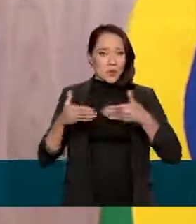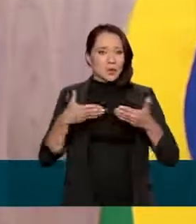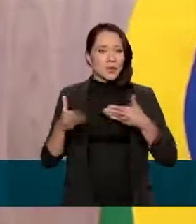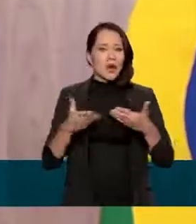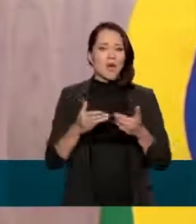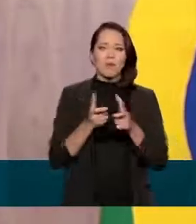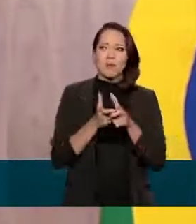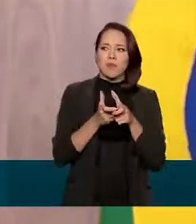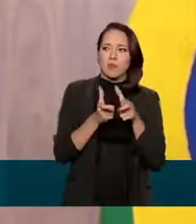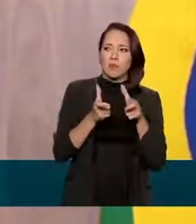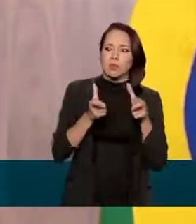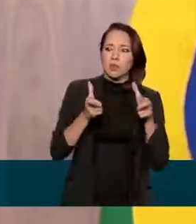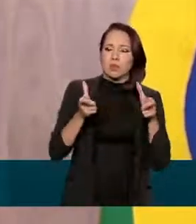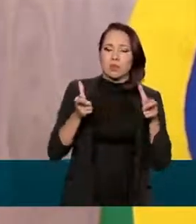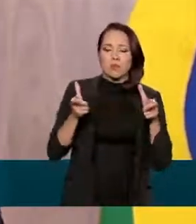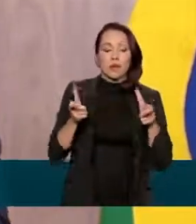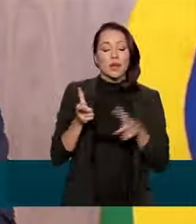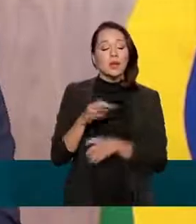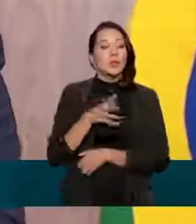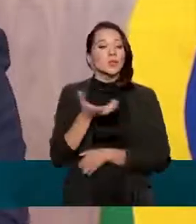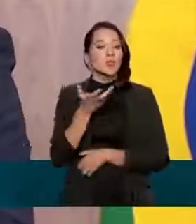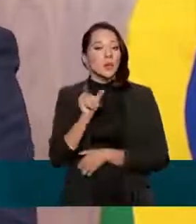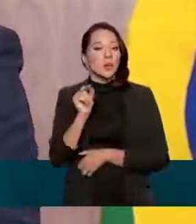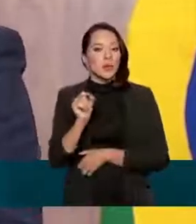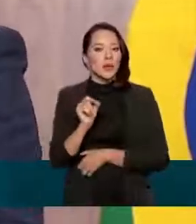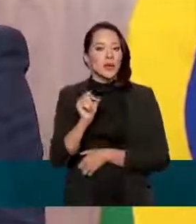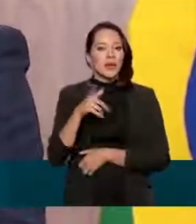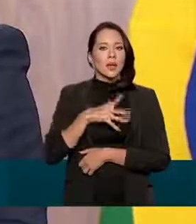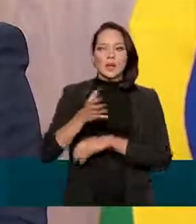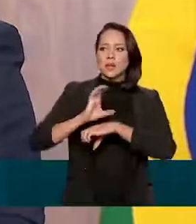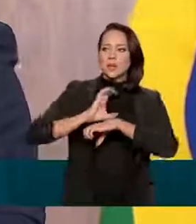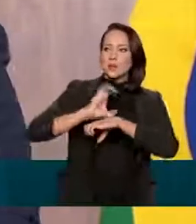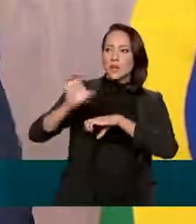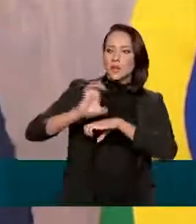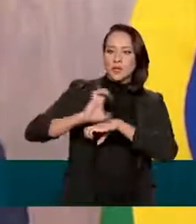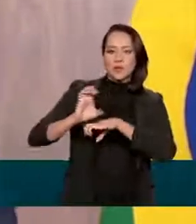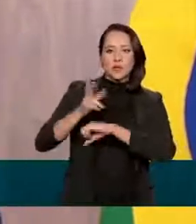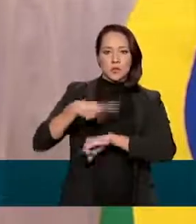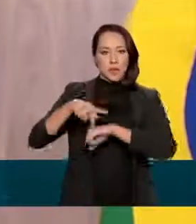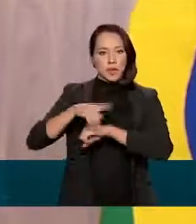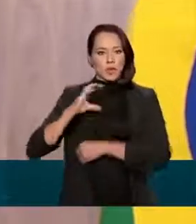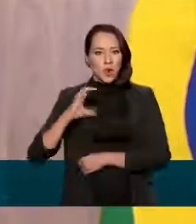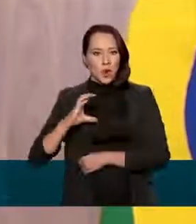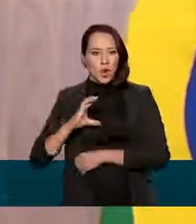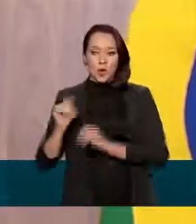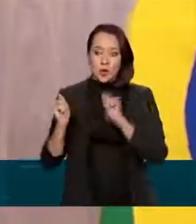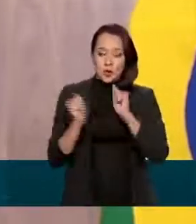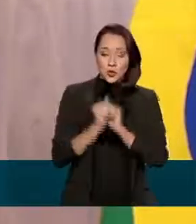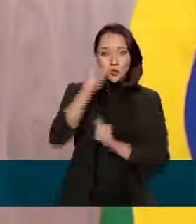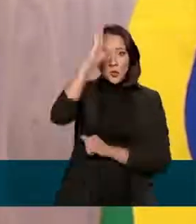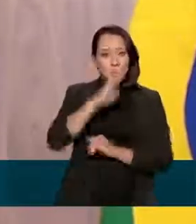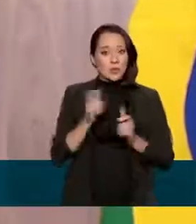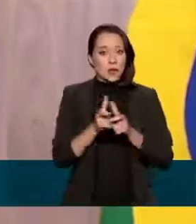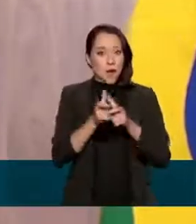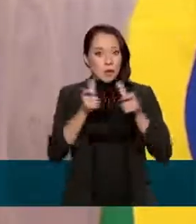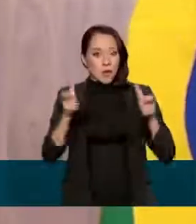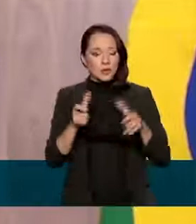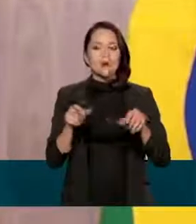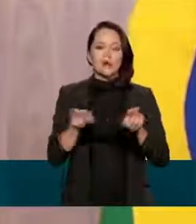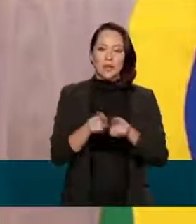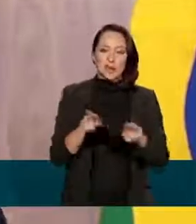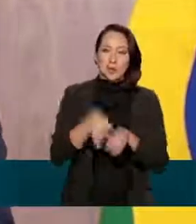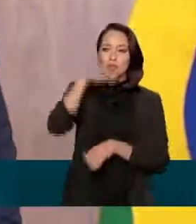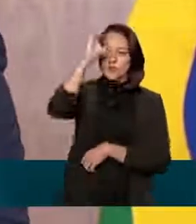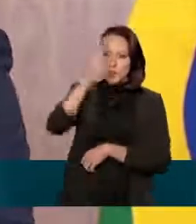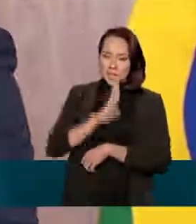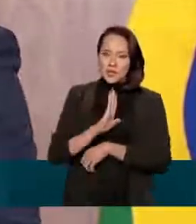creciente de onde queremos que ela seis porta-aviões da Colômbia se abraço e fresca para outro ambiente